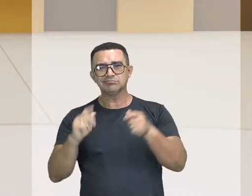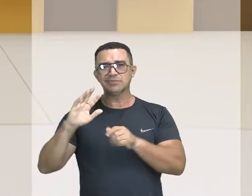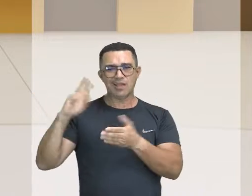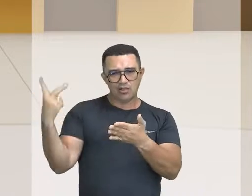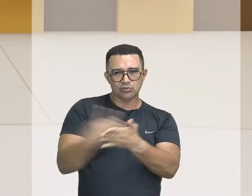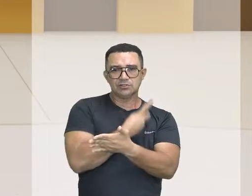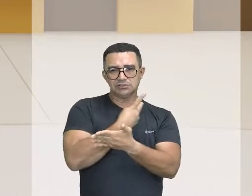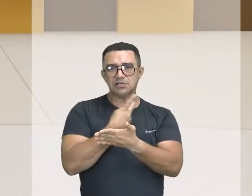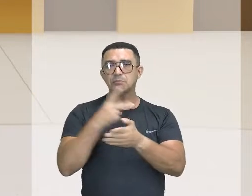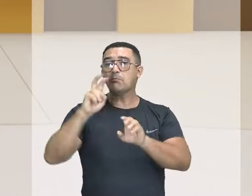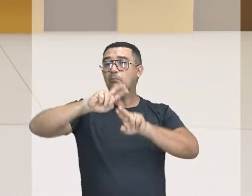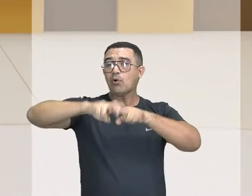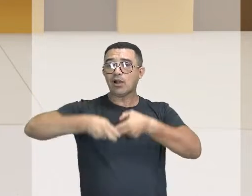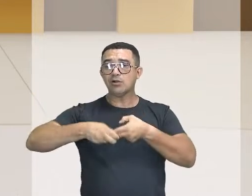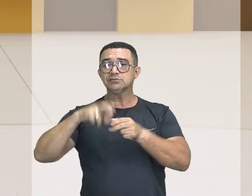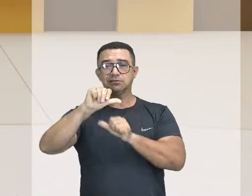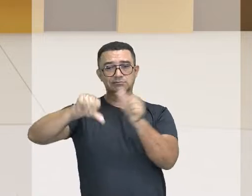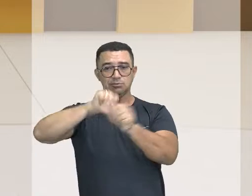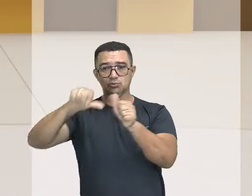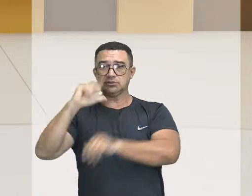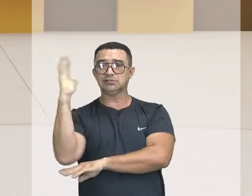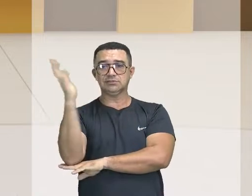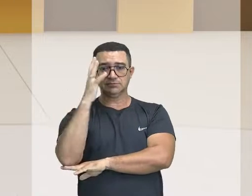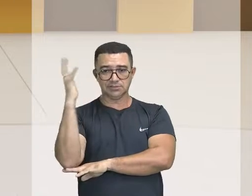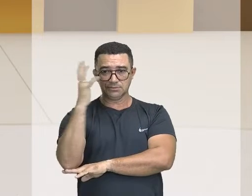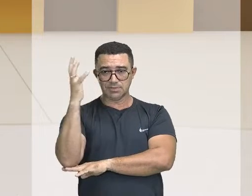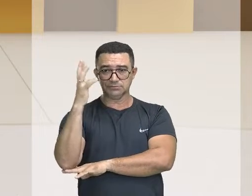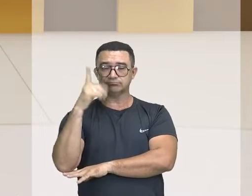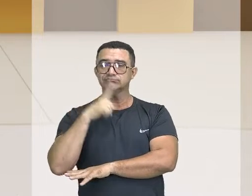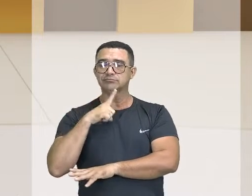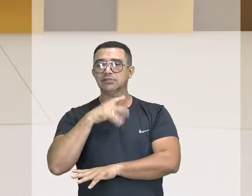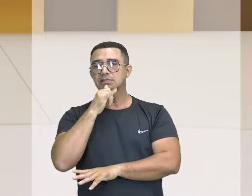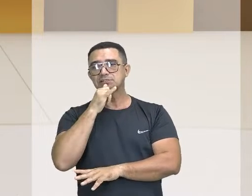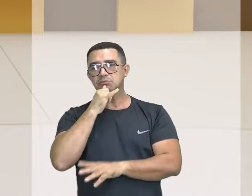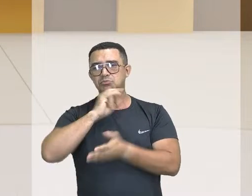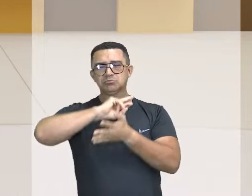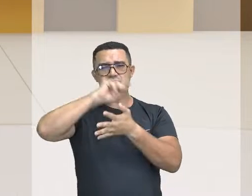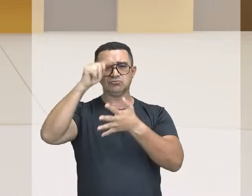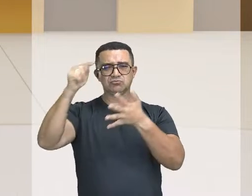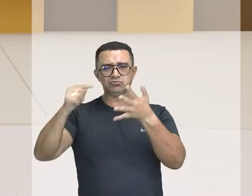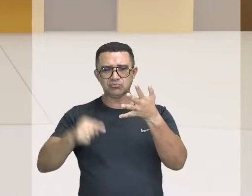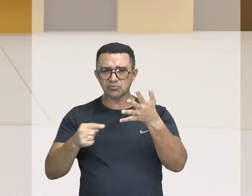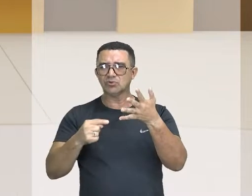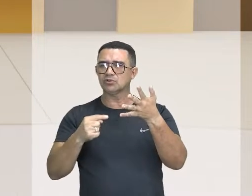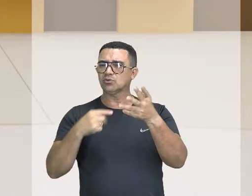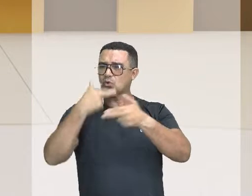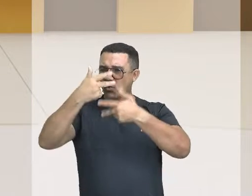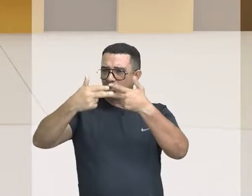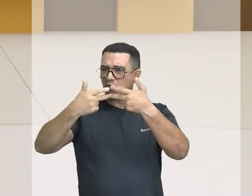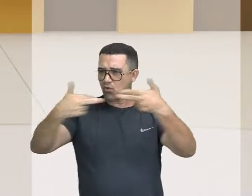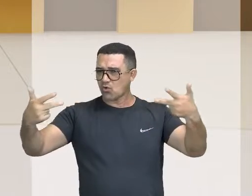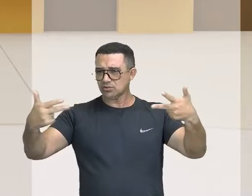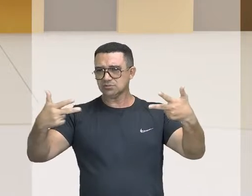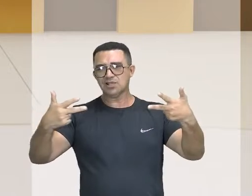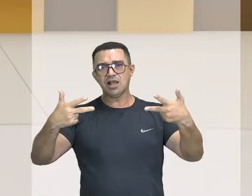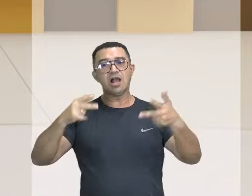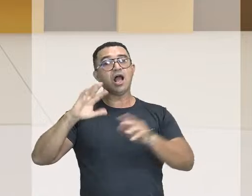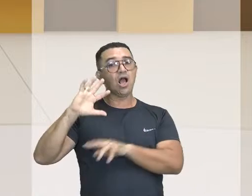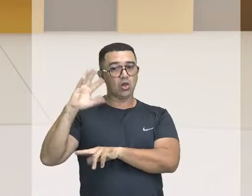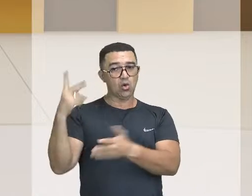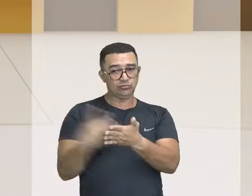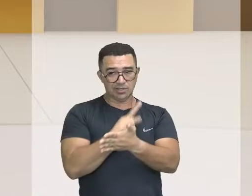eventos climáticos. A gente tem basicamente alguns ciclos desses eventos que vão acontecendo ali de forma repetida. Então